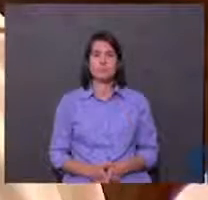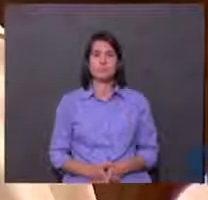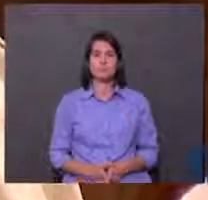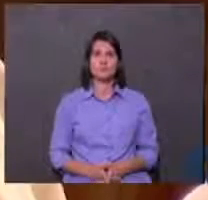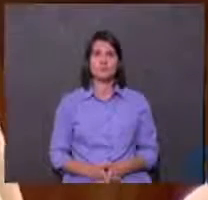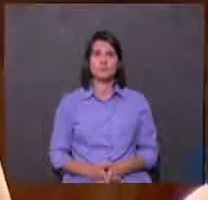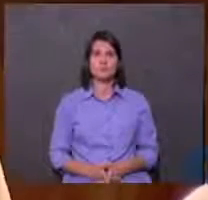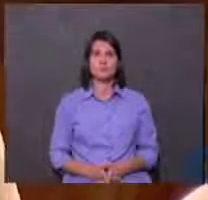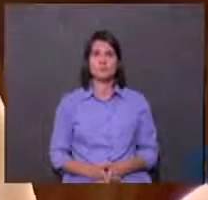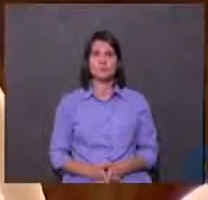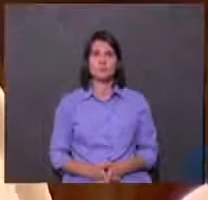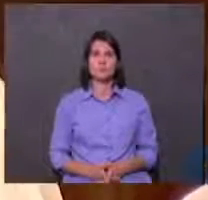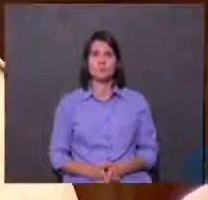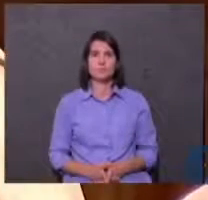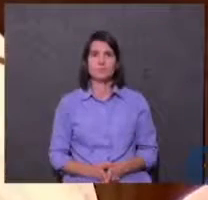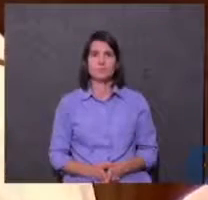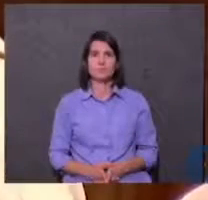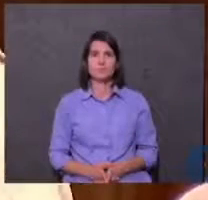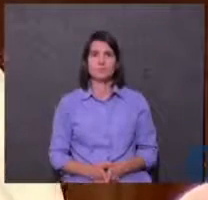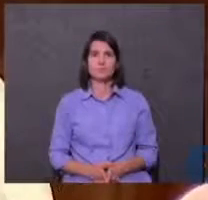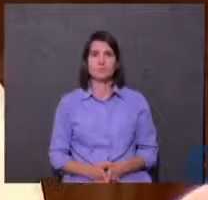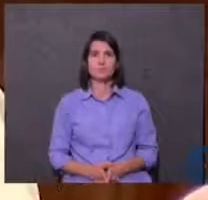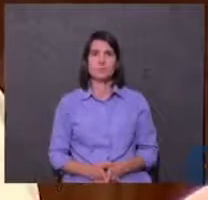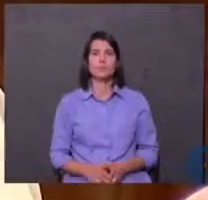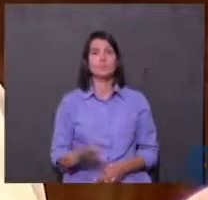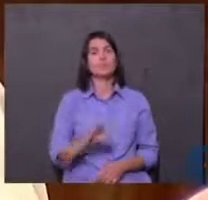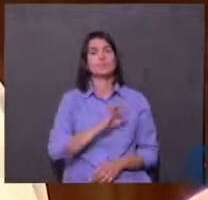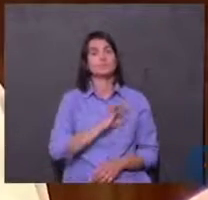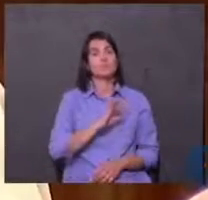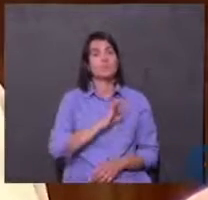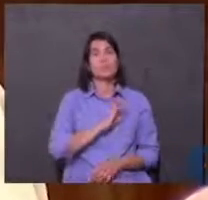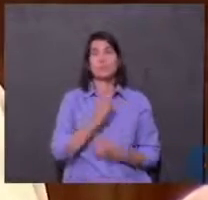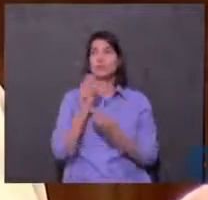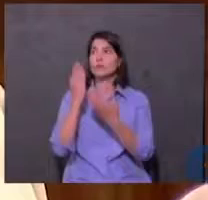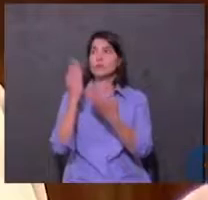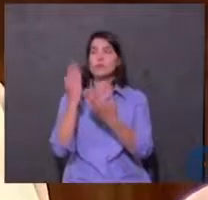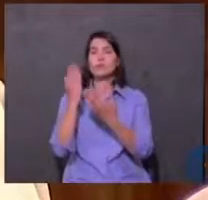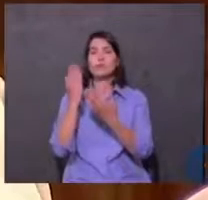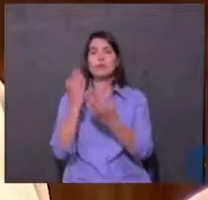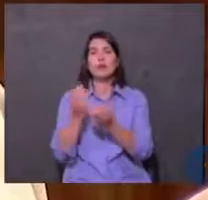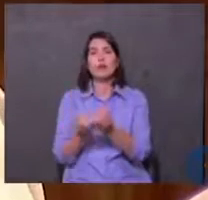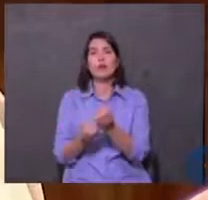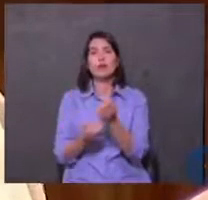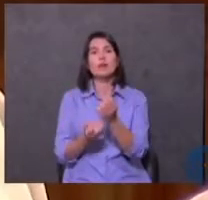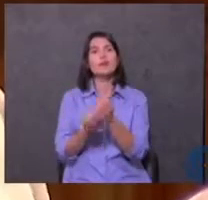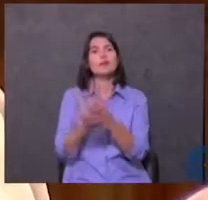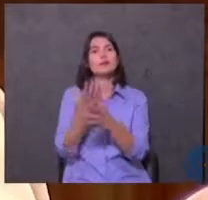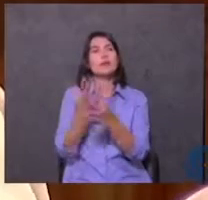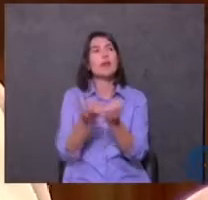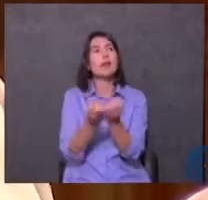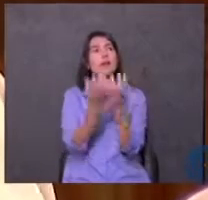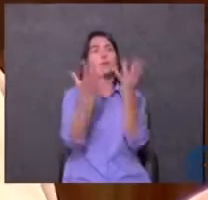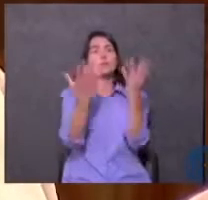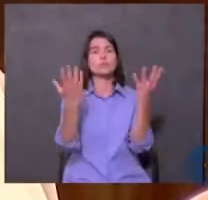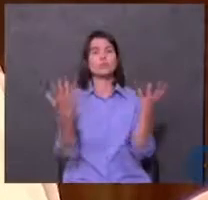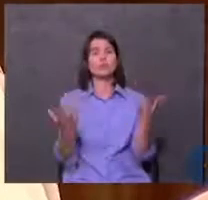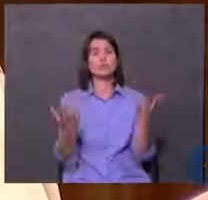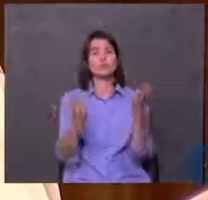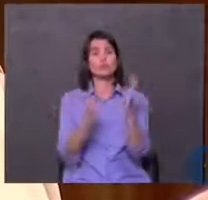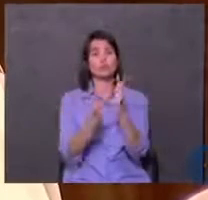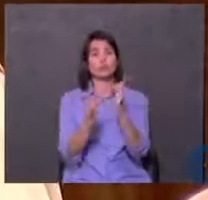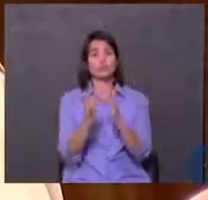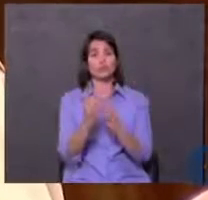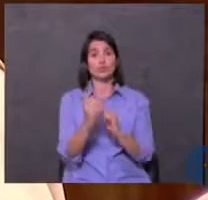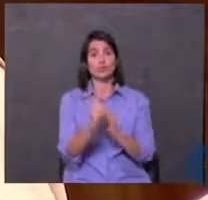Senhor, que sois o Criador da luz, en Jesus Cristo nos destes a graça